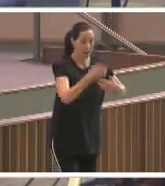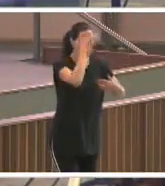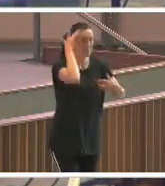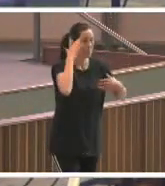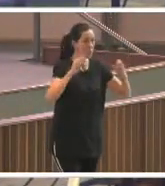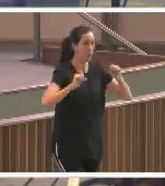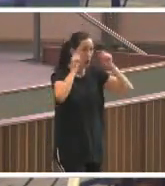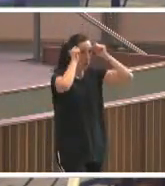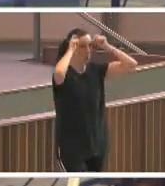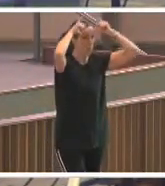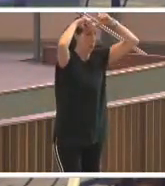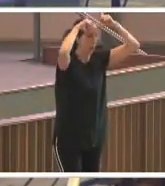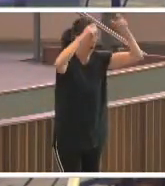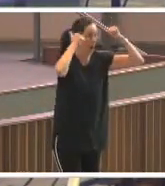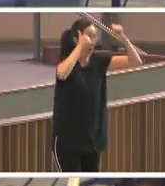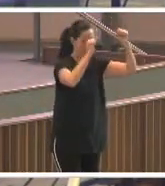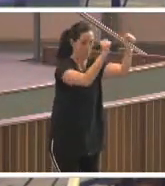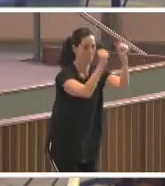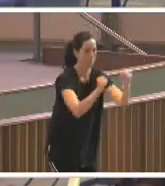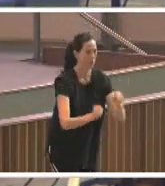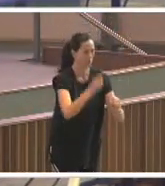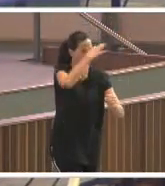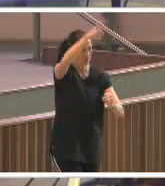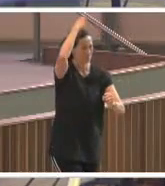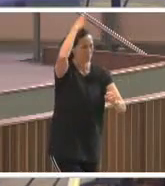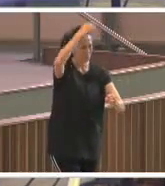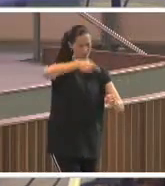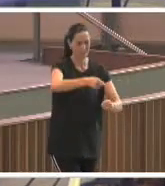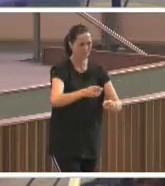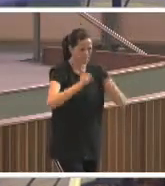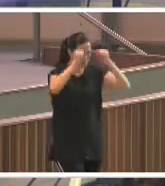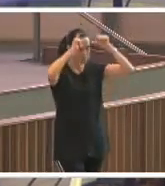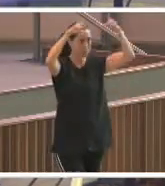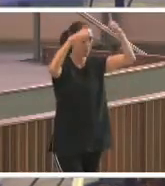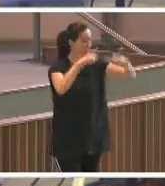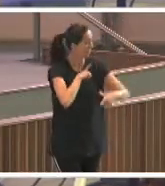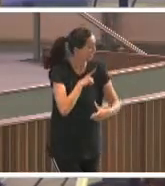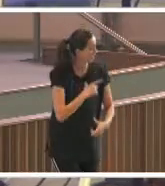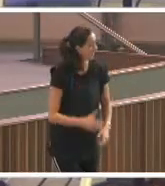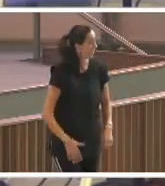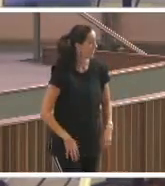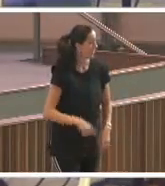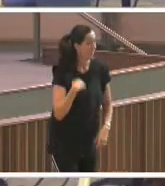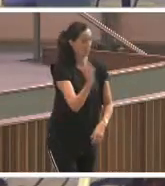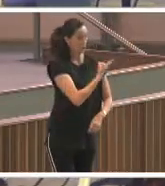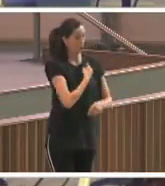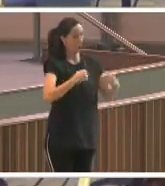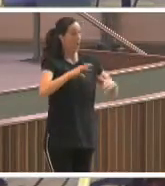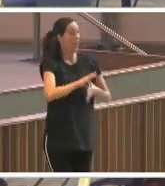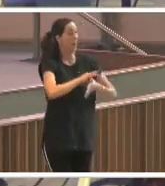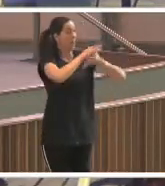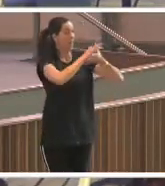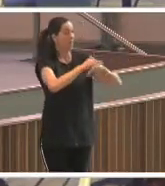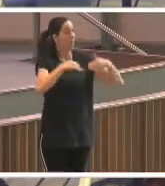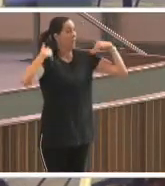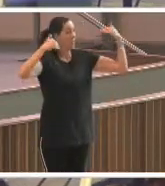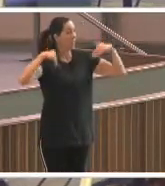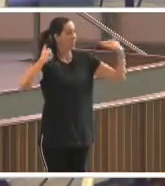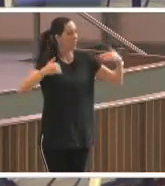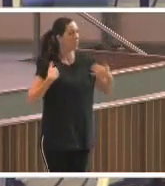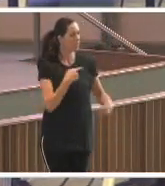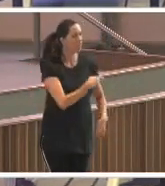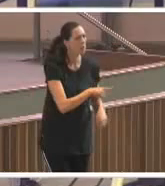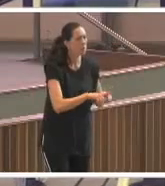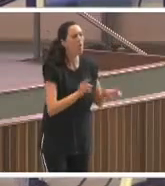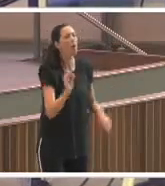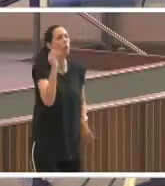nossos pastores mais jovens, a gente começou a fazer um trabalho e eles começaram a ficar muito bons, mas muito bons. E quando